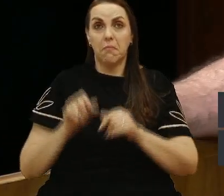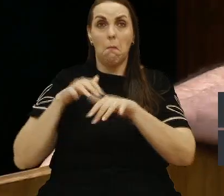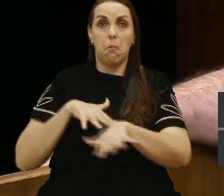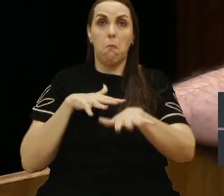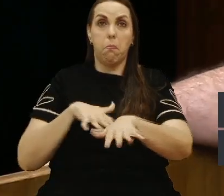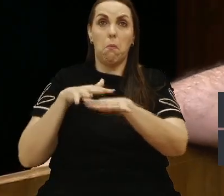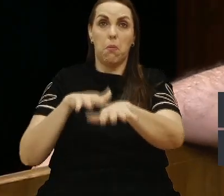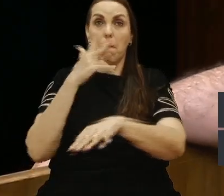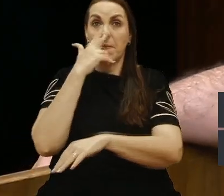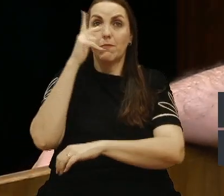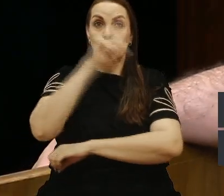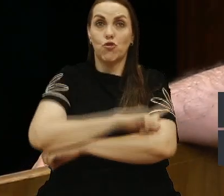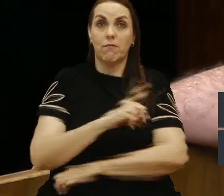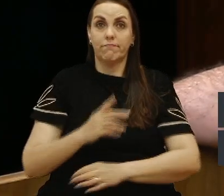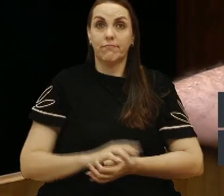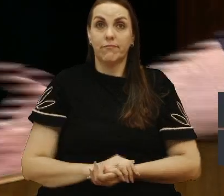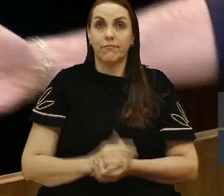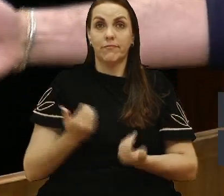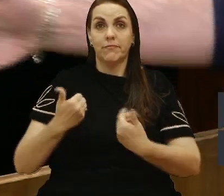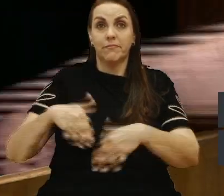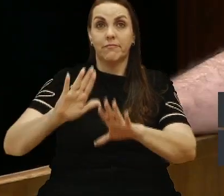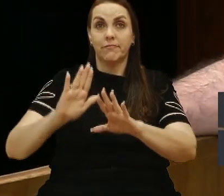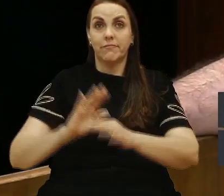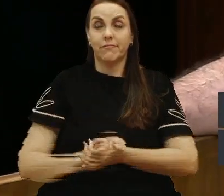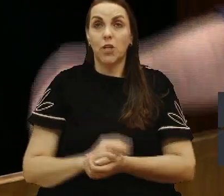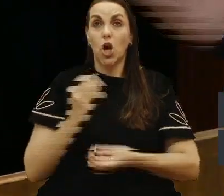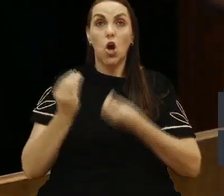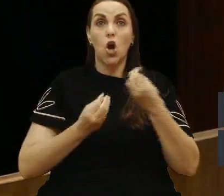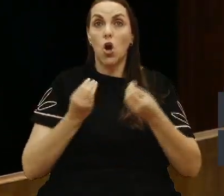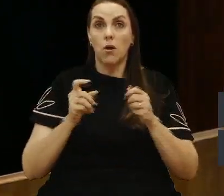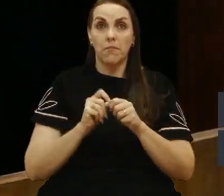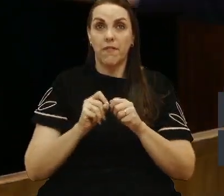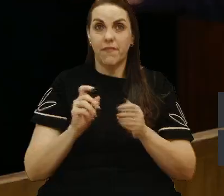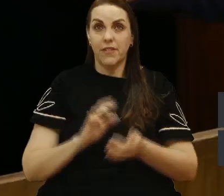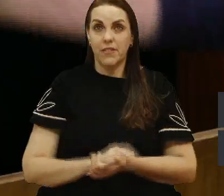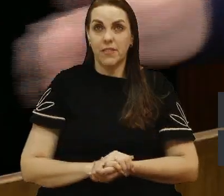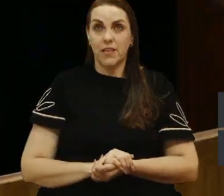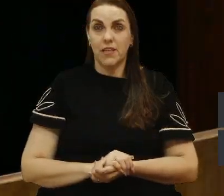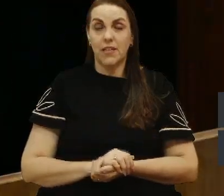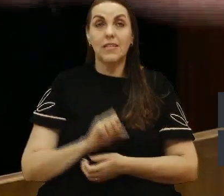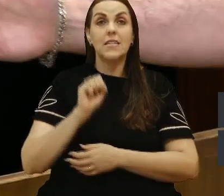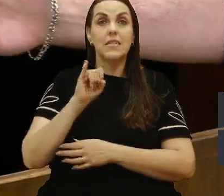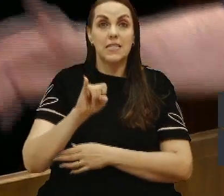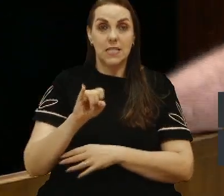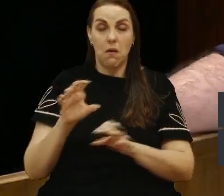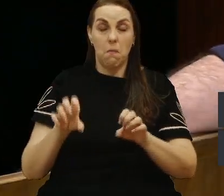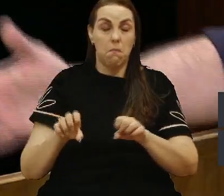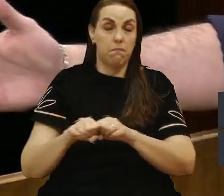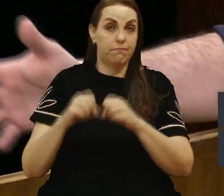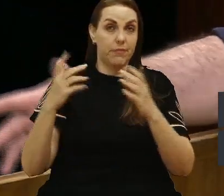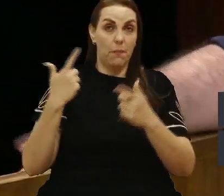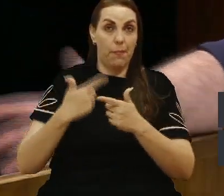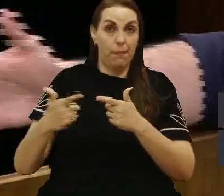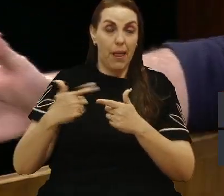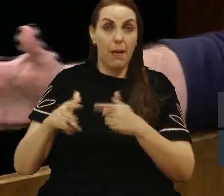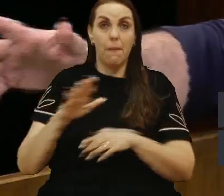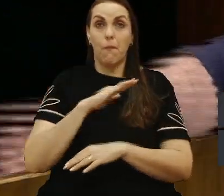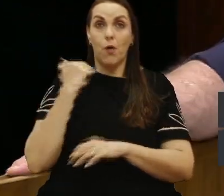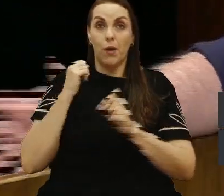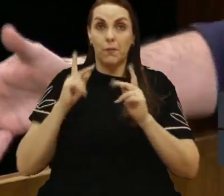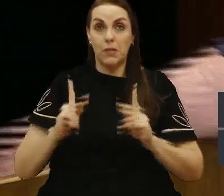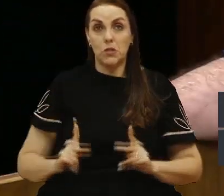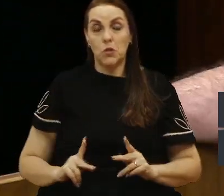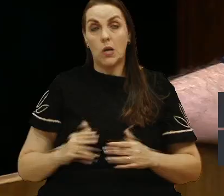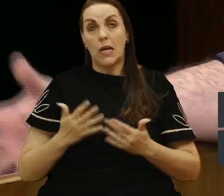mesmo dia. Como é que vai fazer? Aí dá um estouro, morre gente. Mas tu